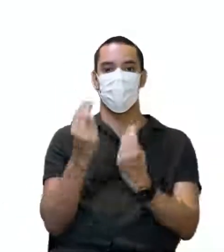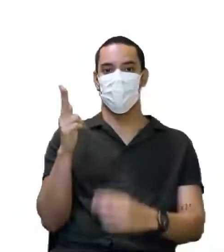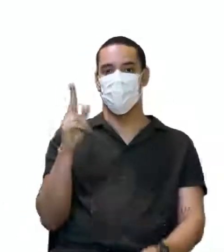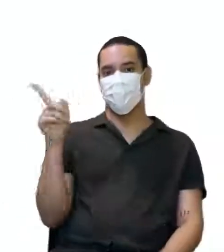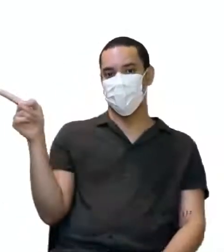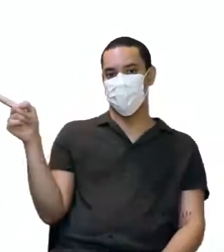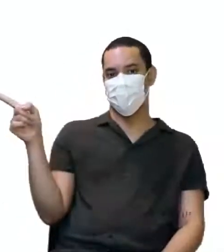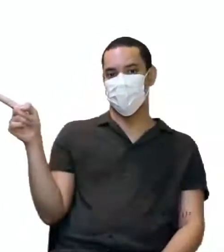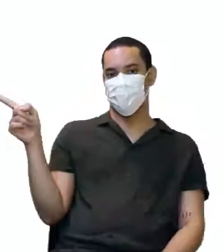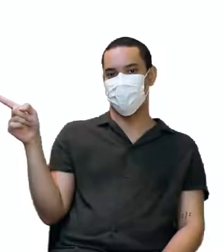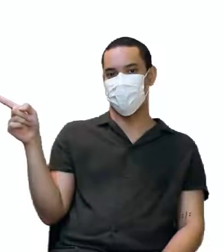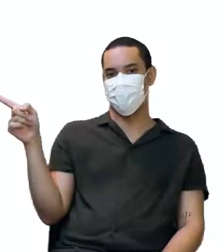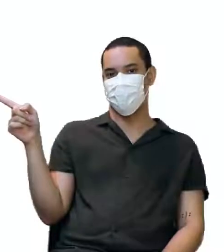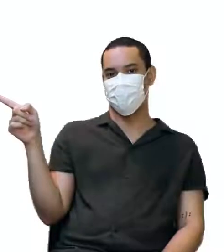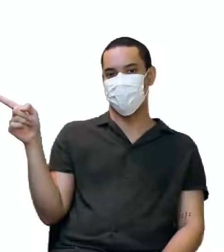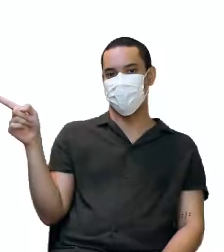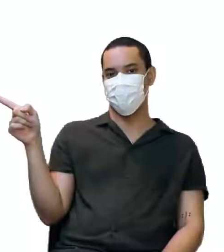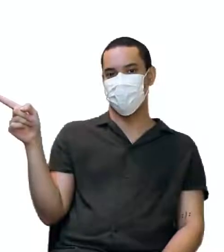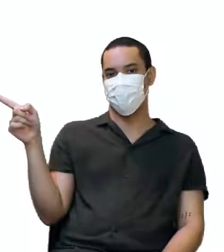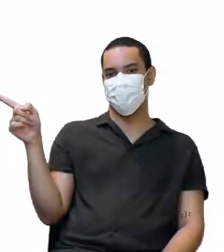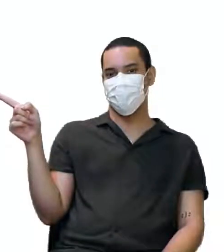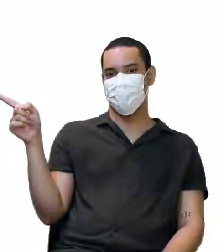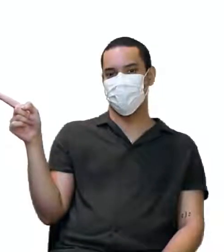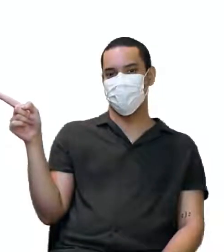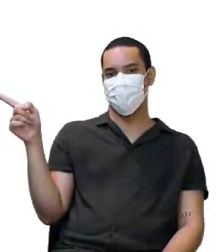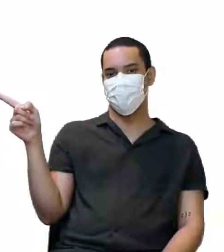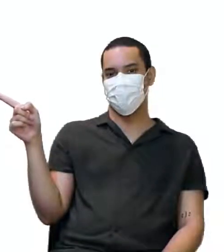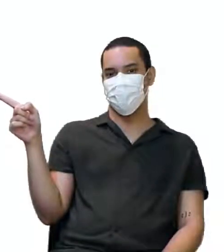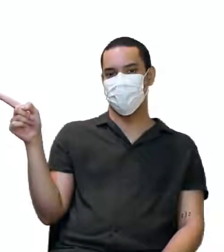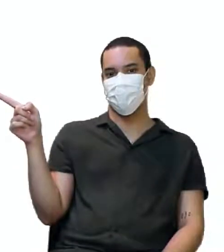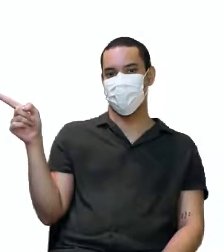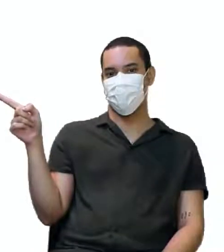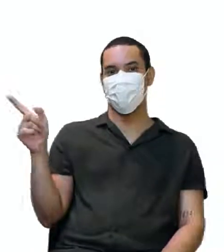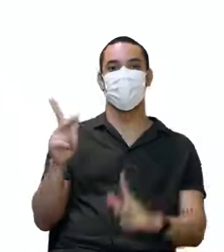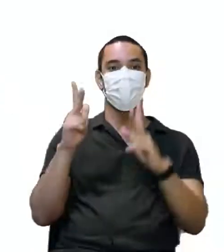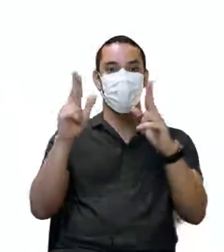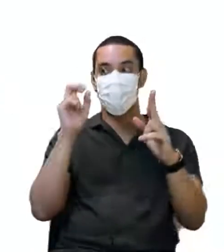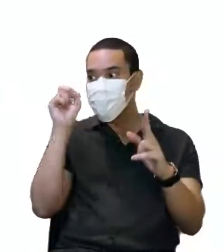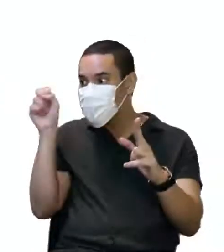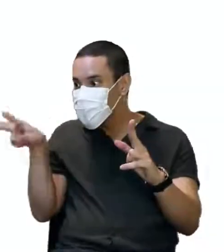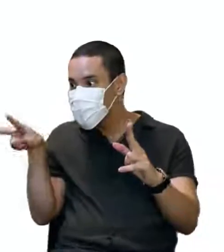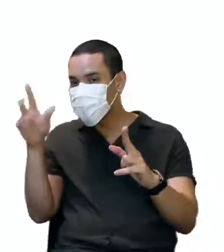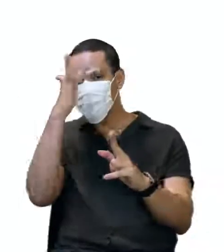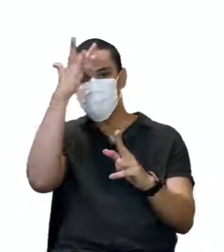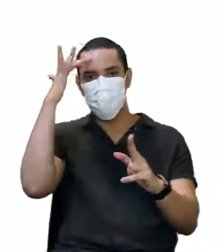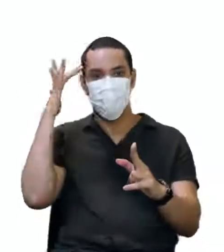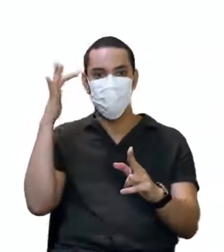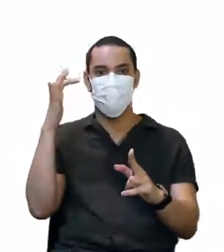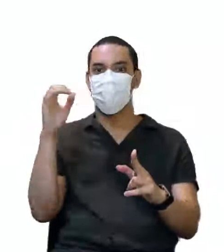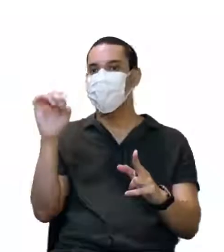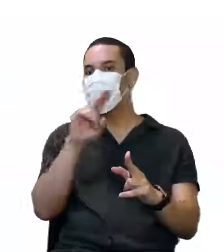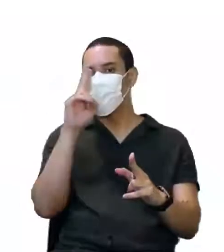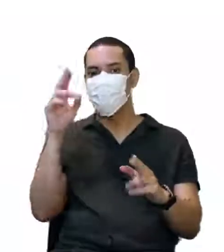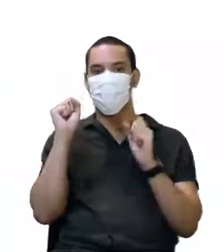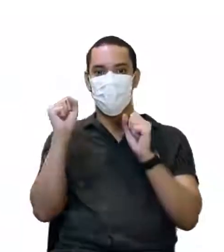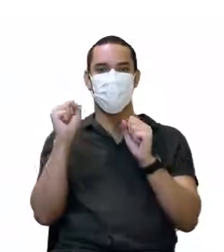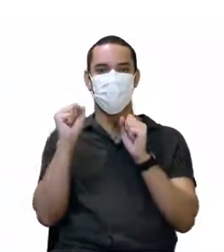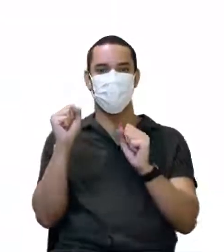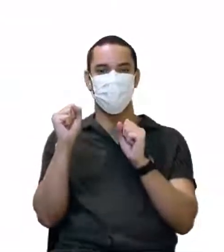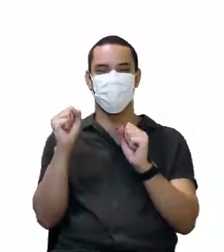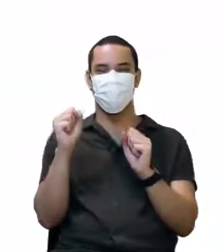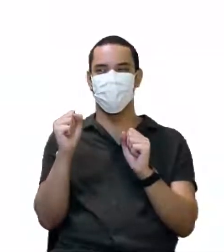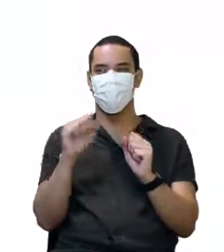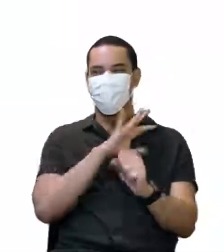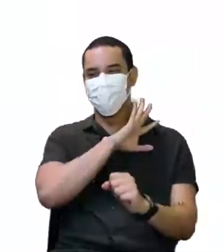carregar assim é mais fácil, porque ela estaria vendo alguém que estivesse se aproximando do seu filhote dela, poderia dar aquela corrida, né,